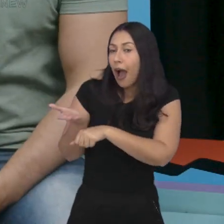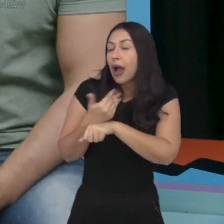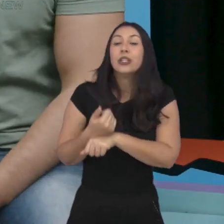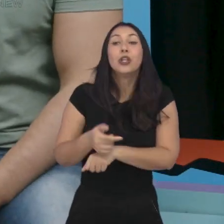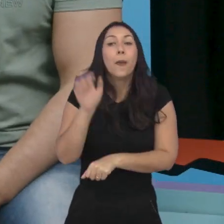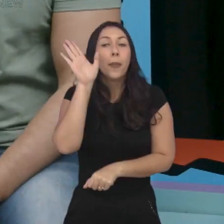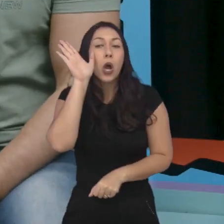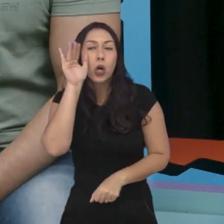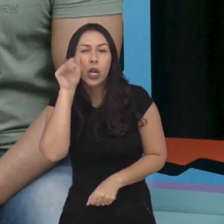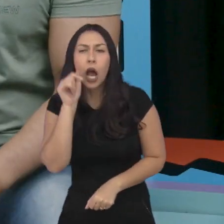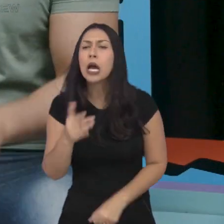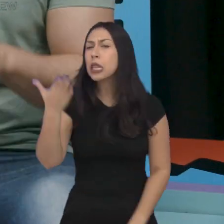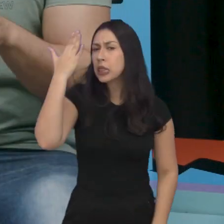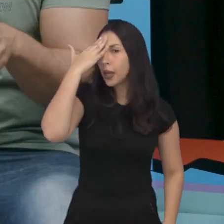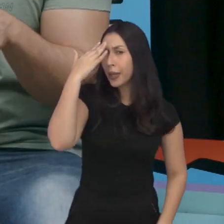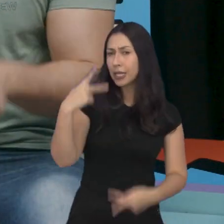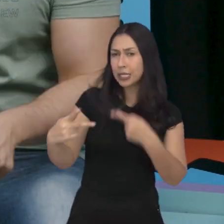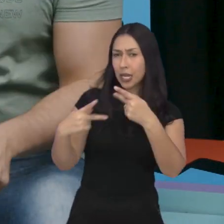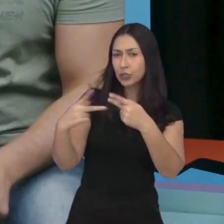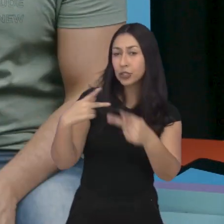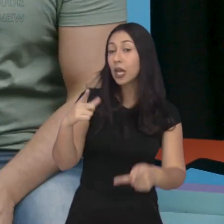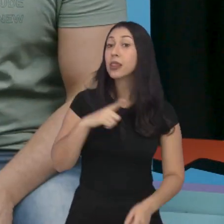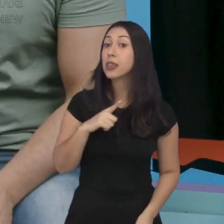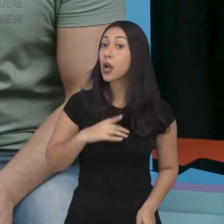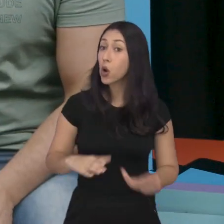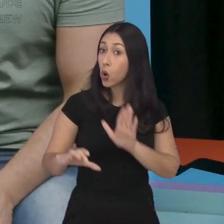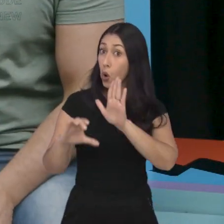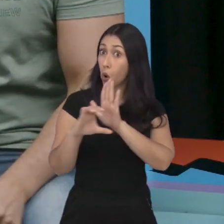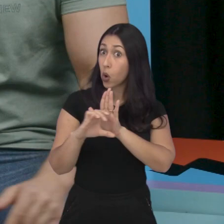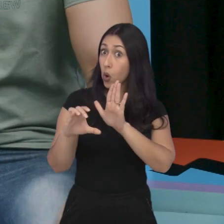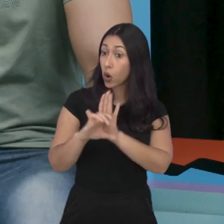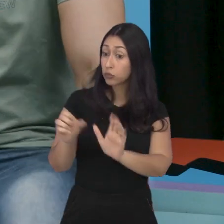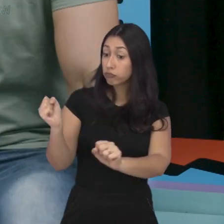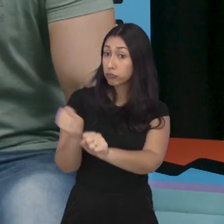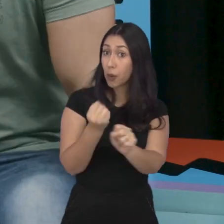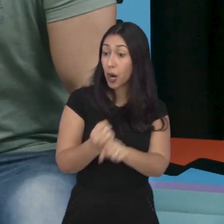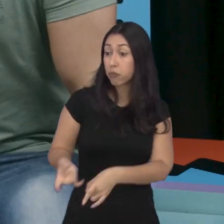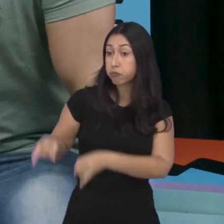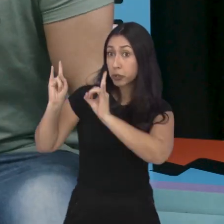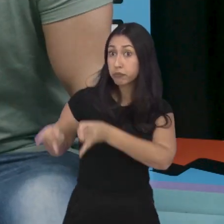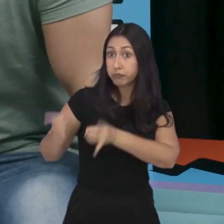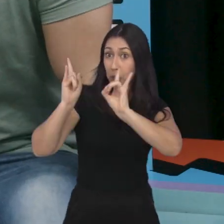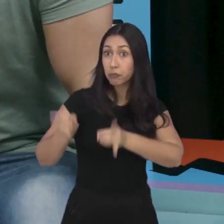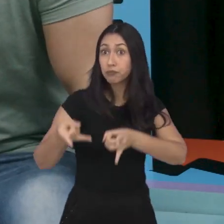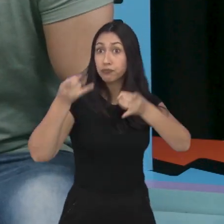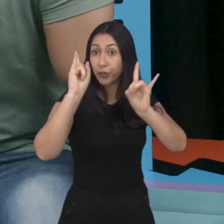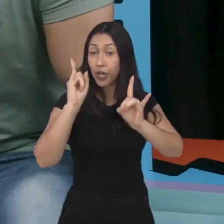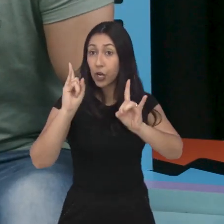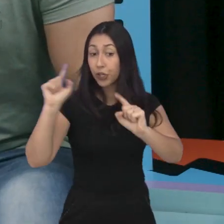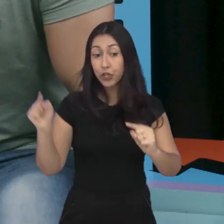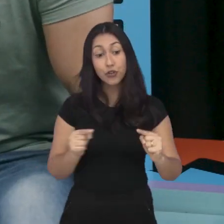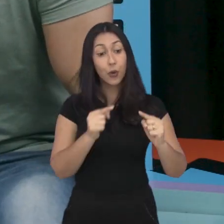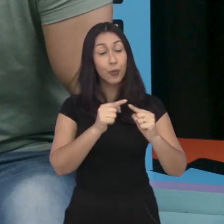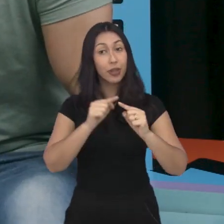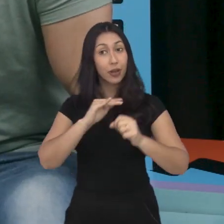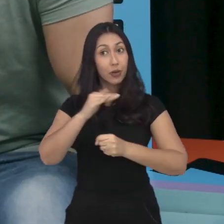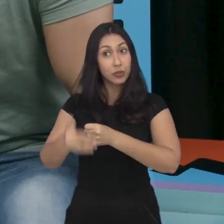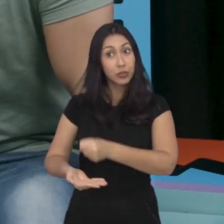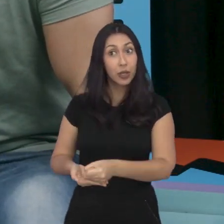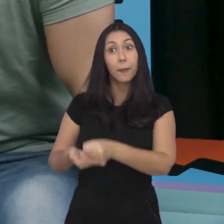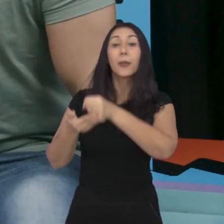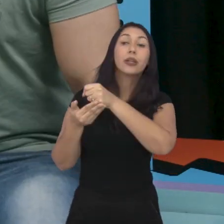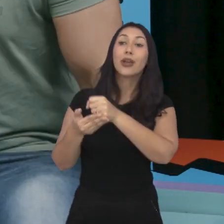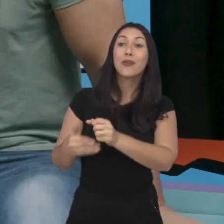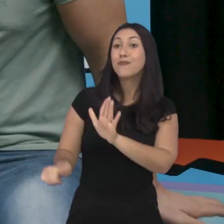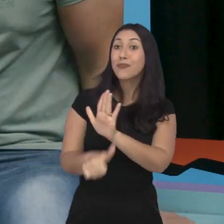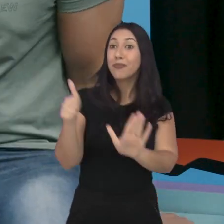um intervalo, uma curiosidade. Você sabia que São José dos Campos tem um código de edificações adequado aos novos conceitos de